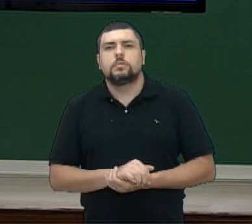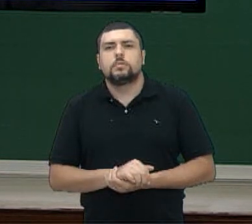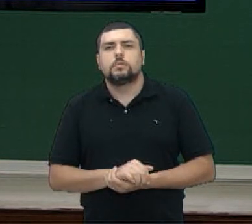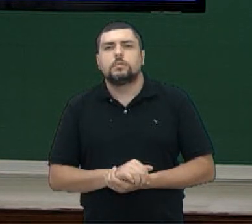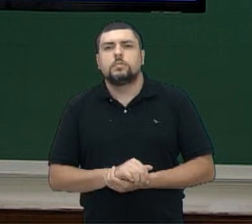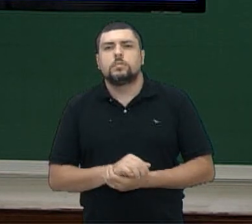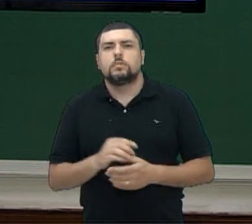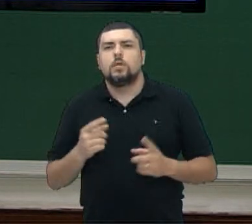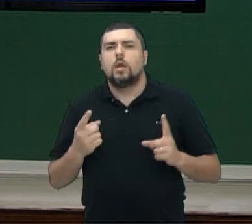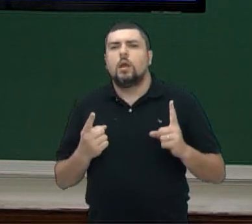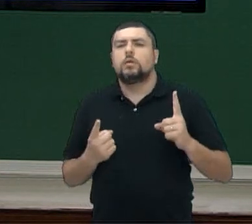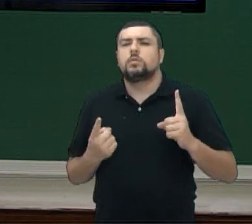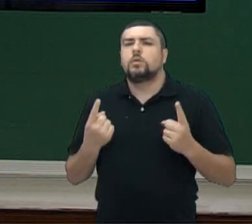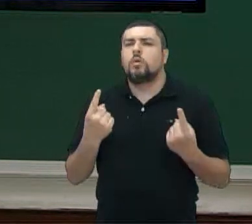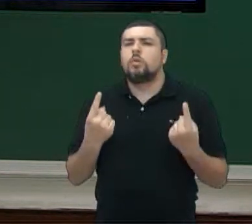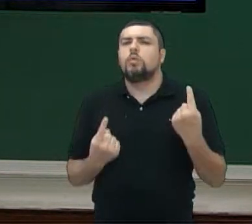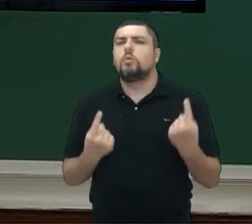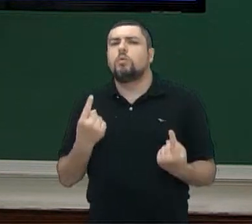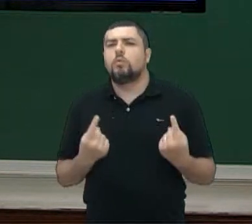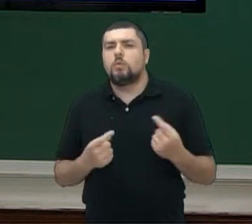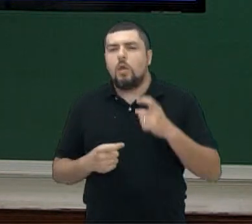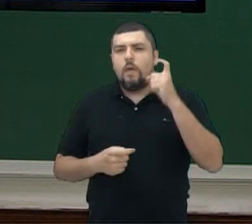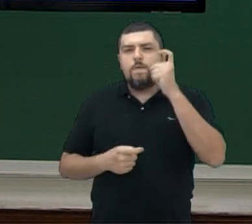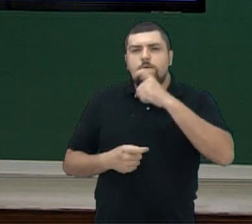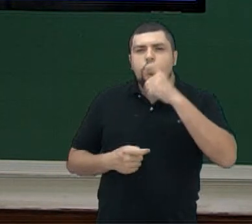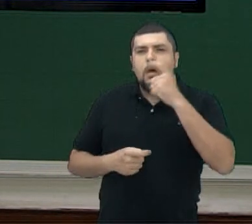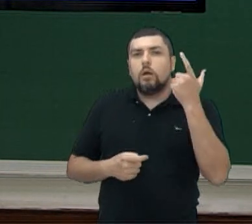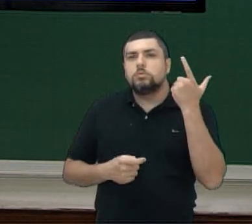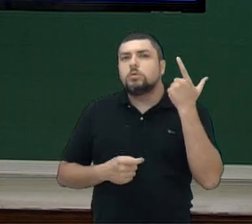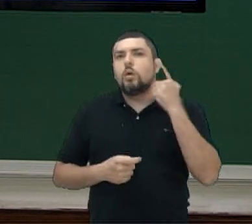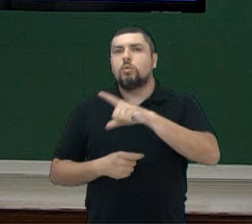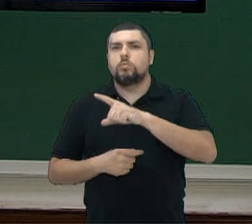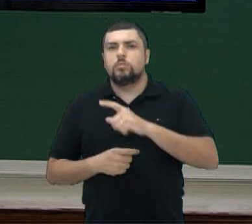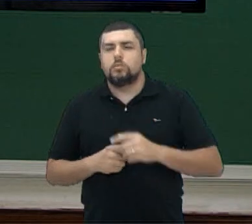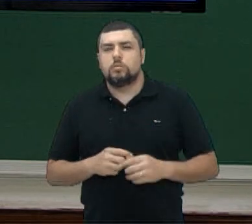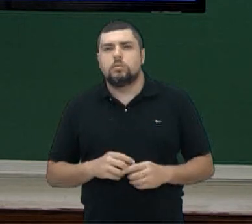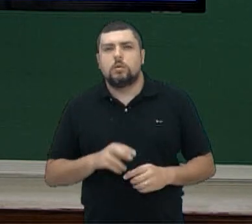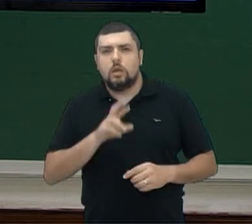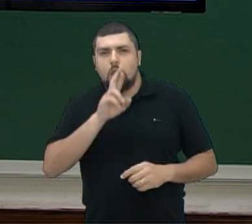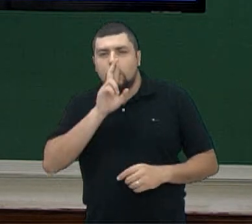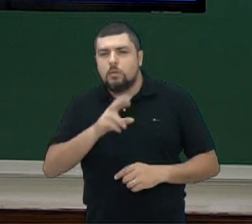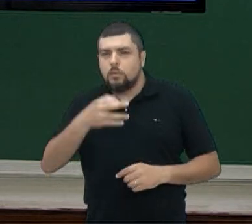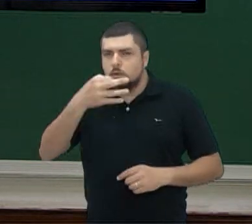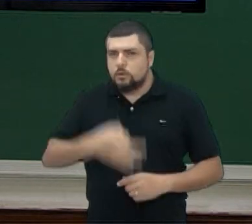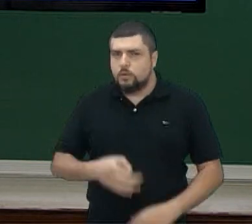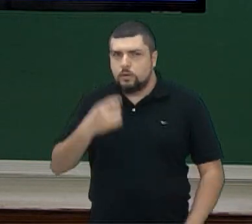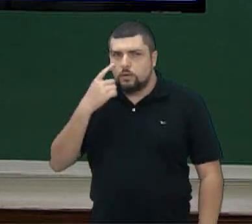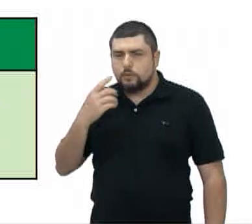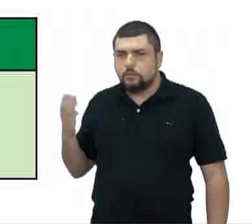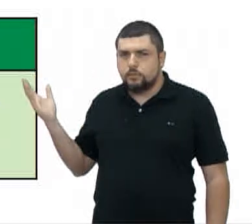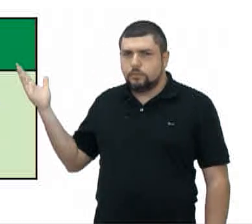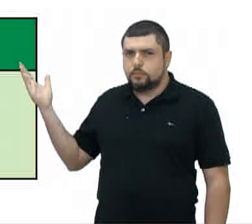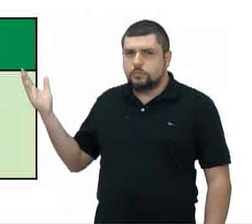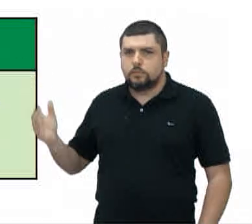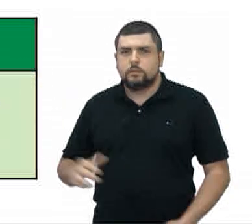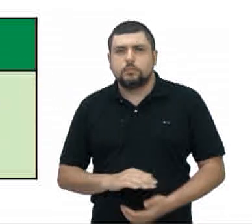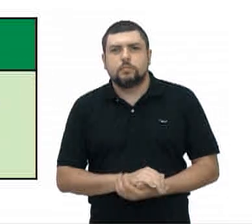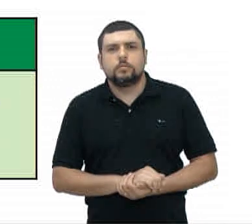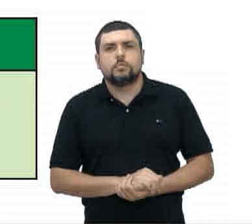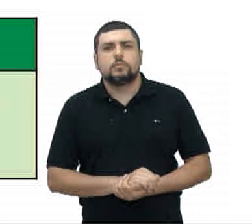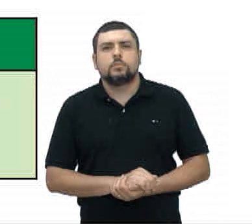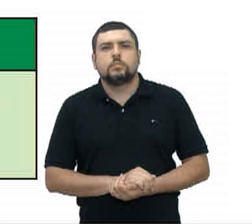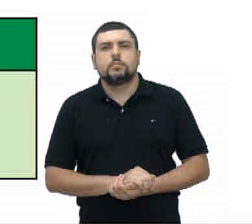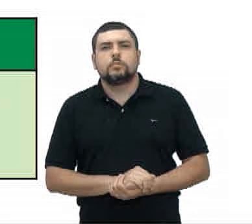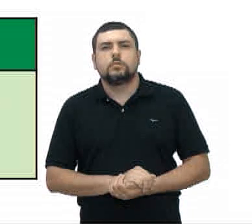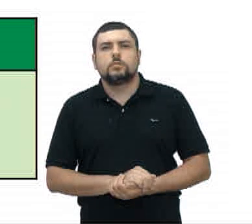quando mentiu? Né? Quem conseguiu o que queria mentindo? A resposta certa seria essa daqui, ó. The man with a green